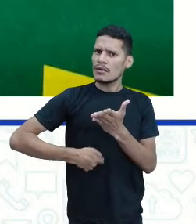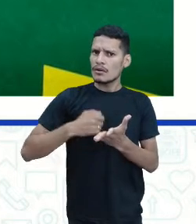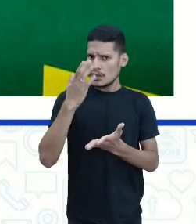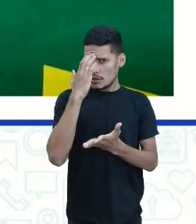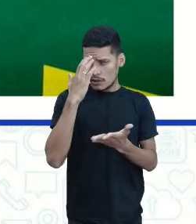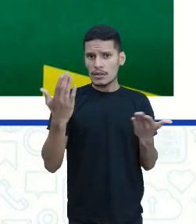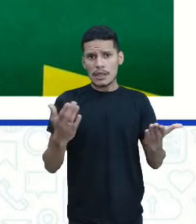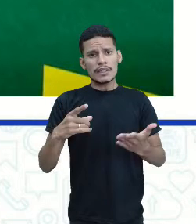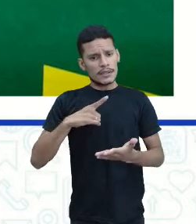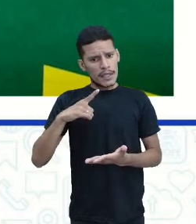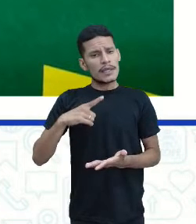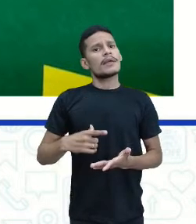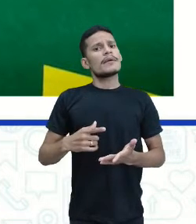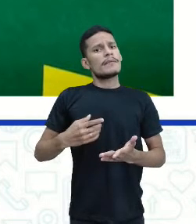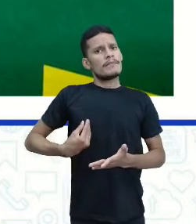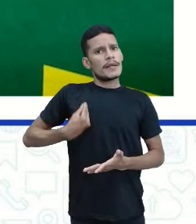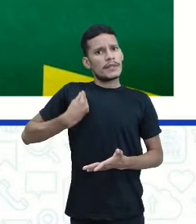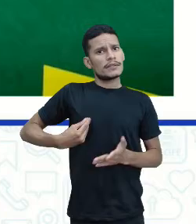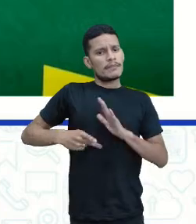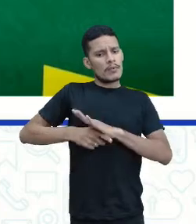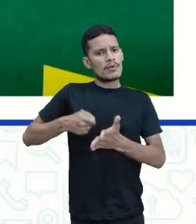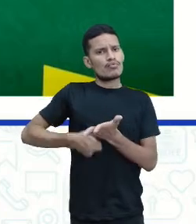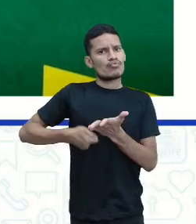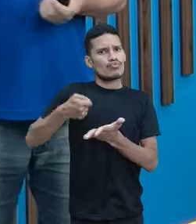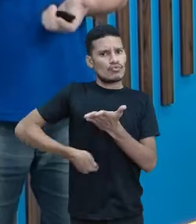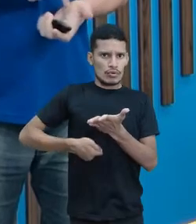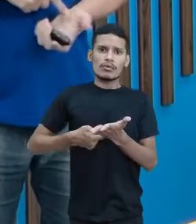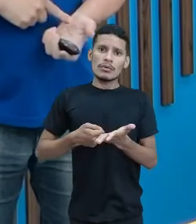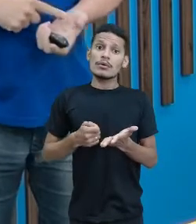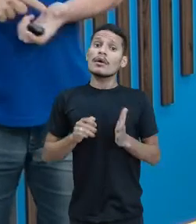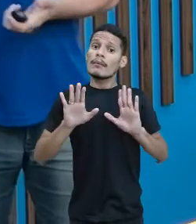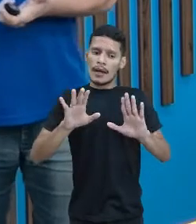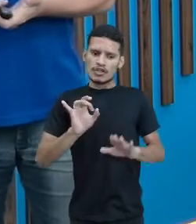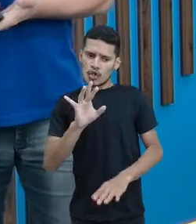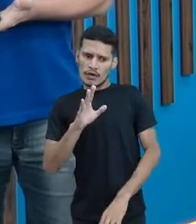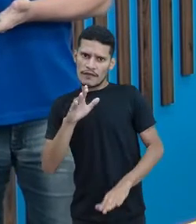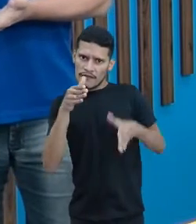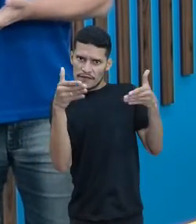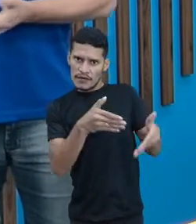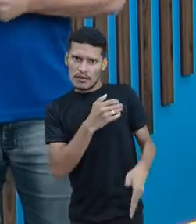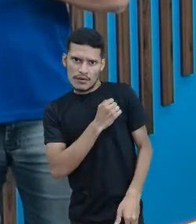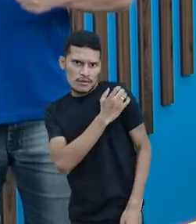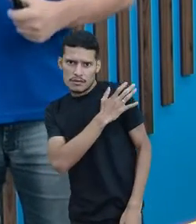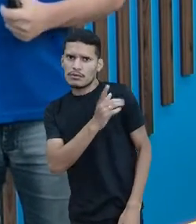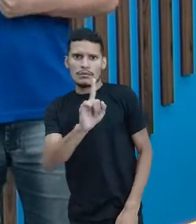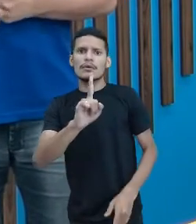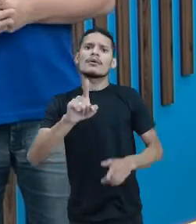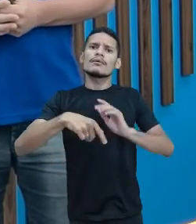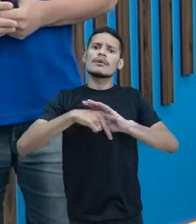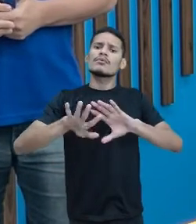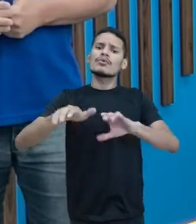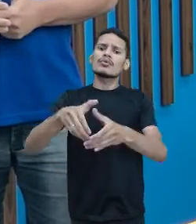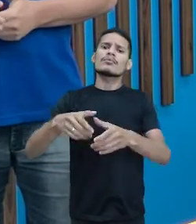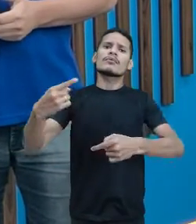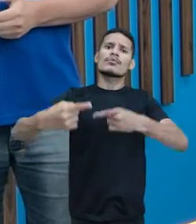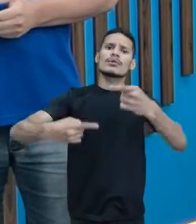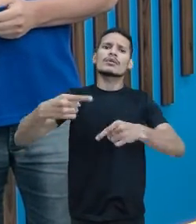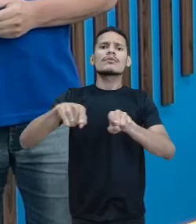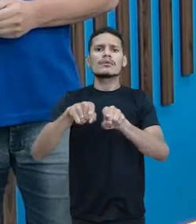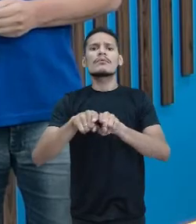realmente uma presença marcante desse autoritarismo, que não está só nos militares, mas também em parte das camadas